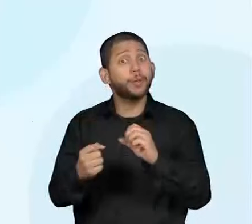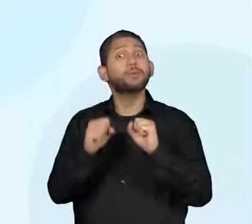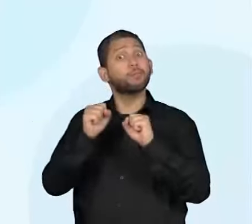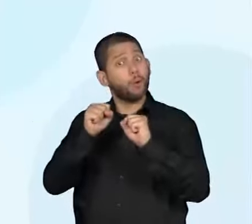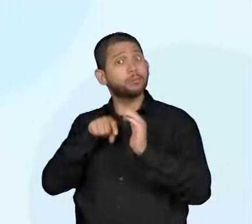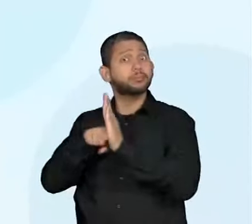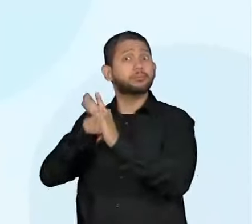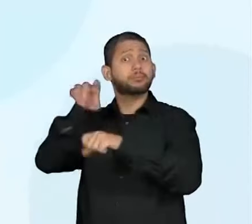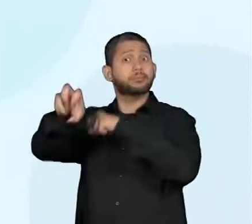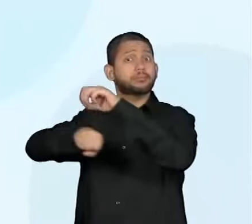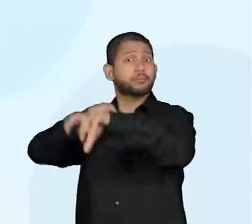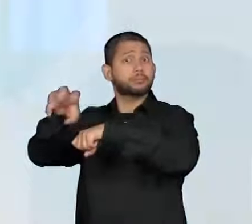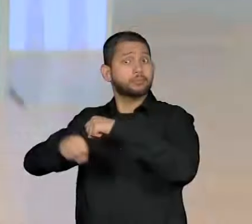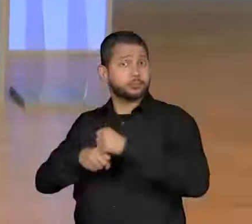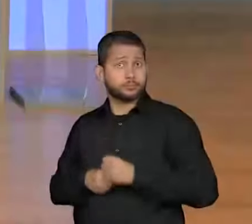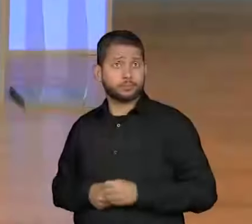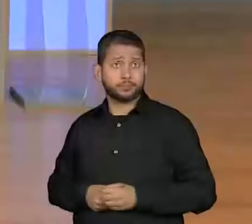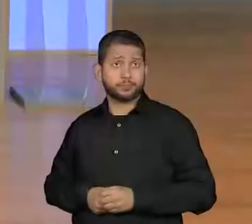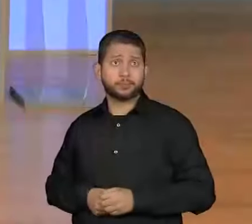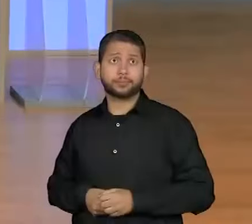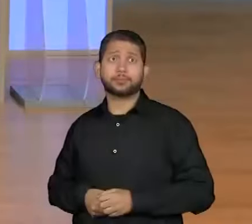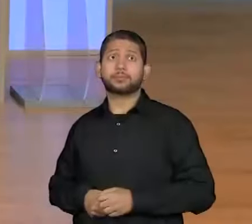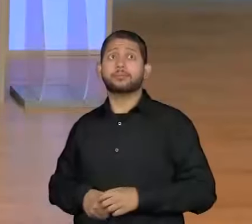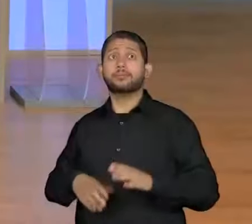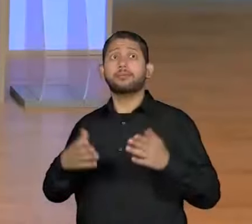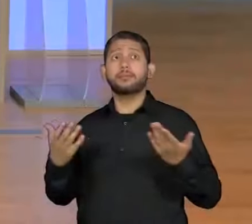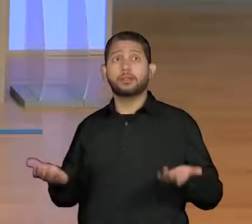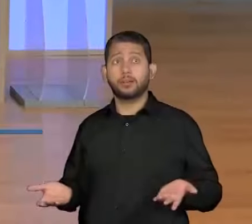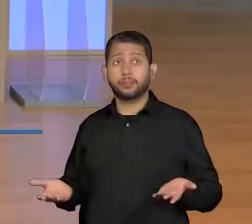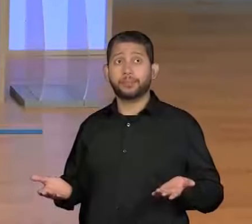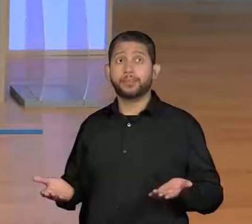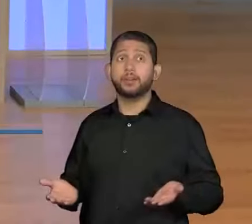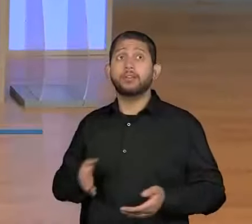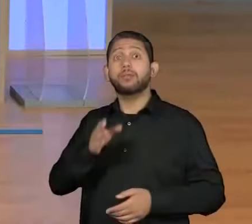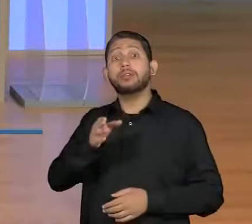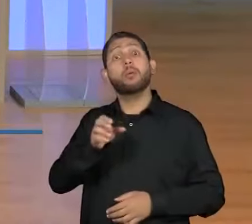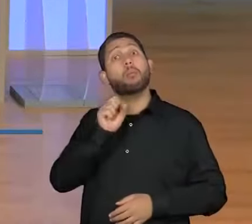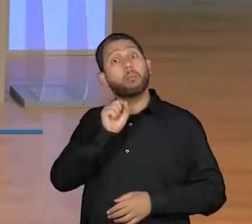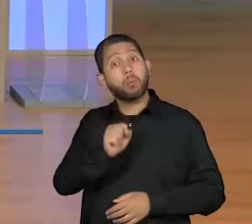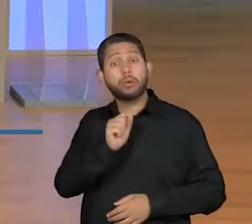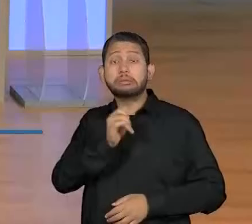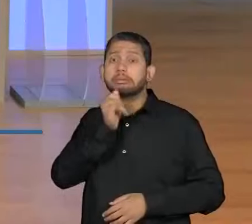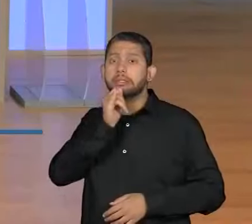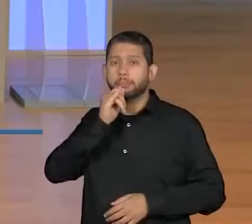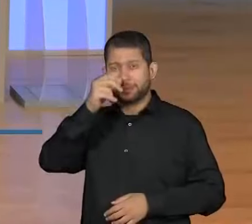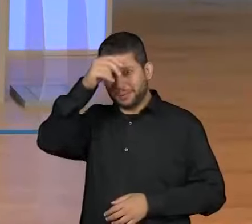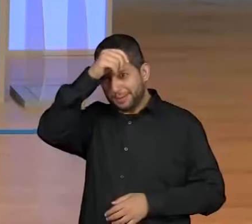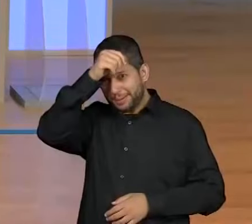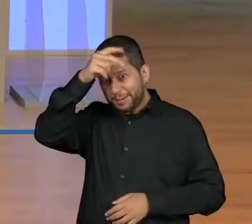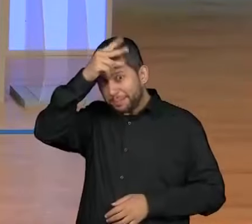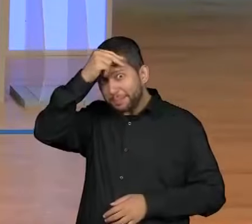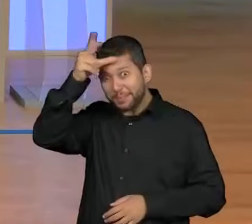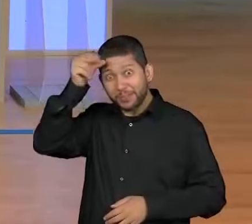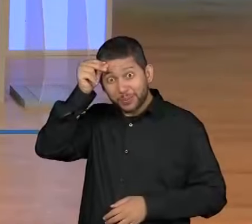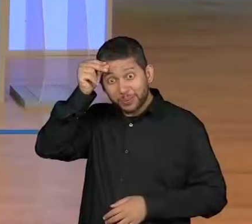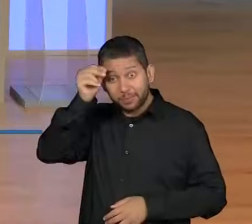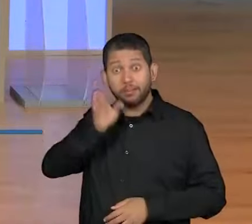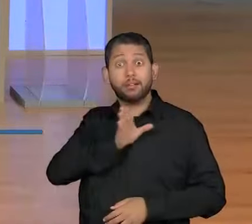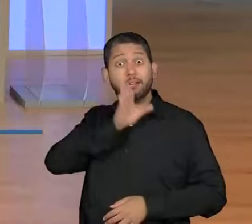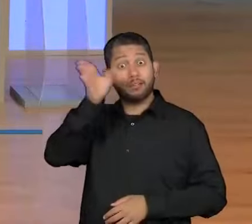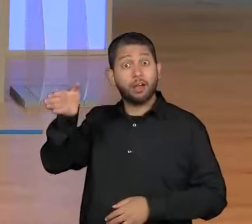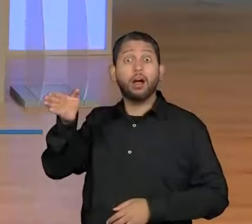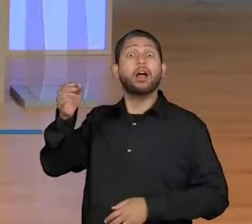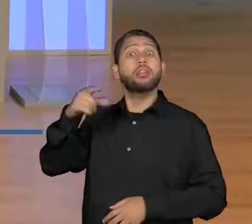uma boa fonte de pesquisa na cidade, geralmente é na prefeitura da sua cidade. Você pode fazer uma visita lá